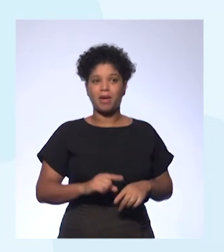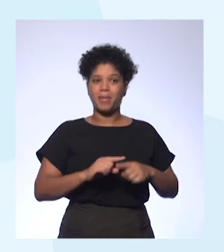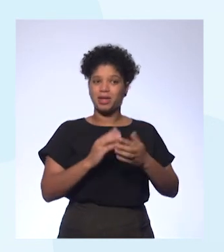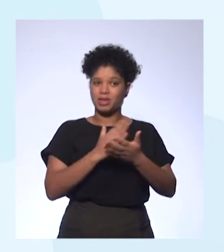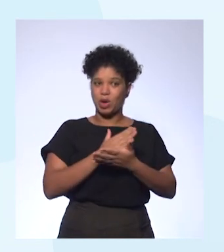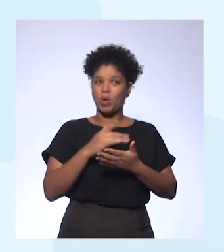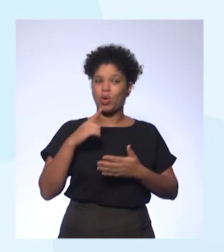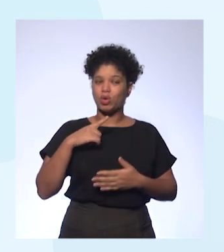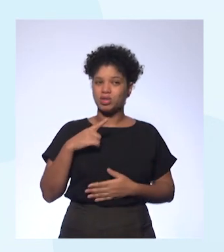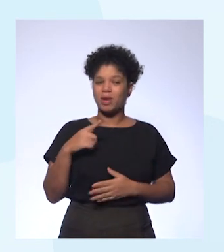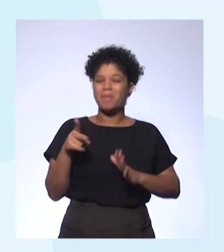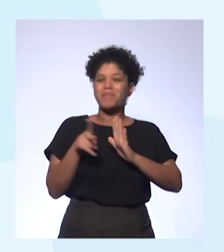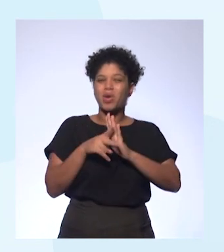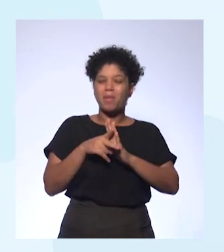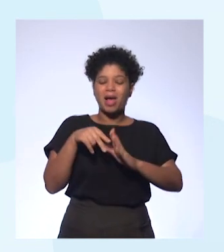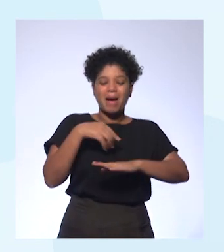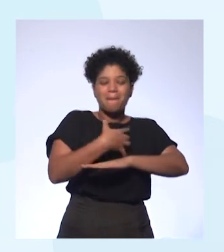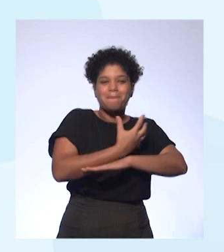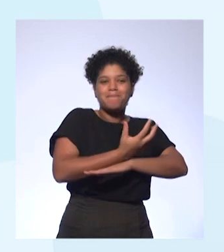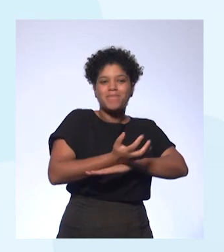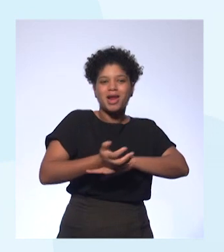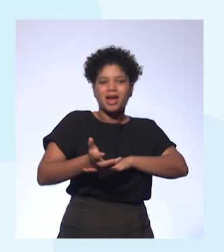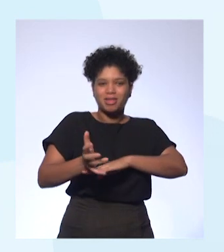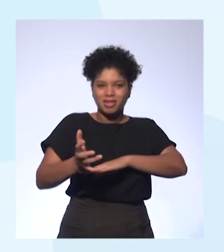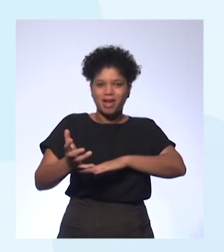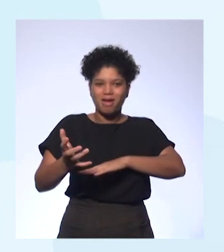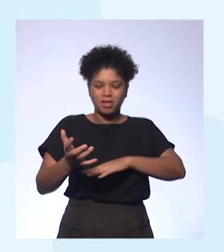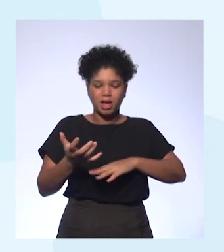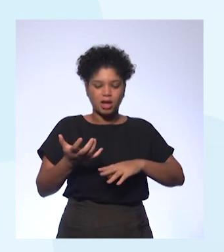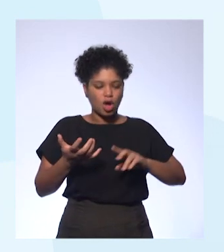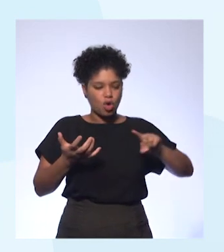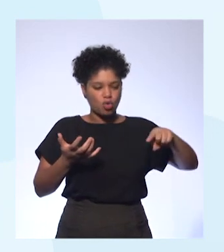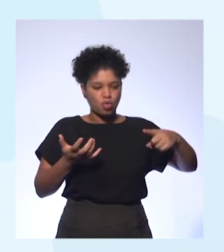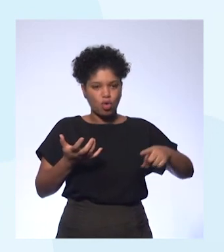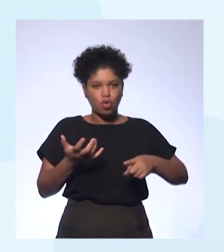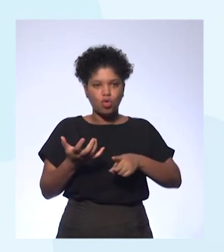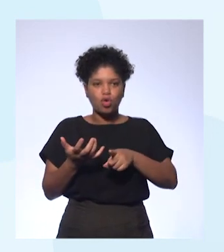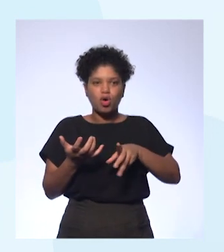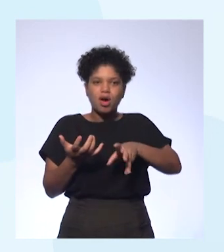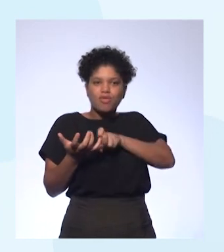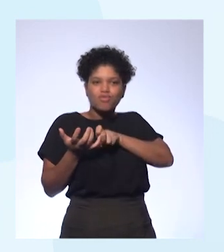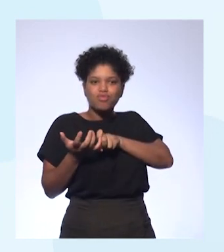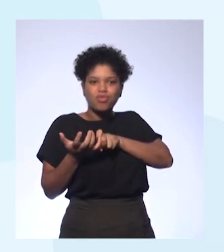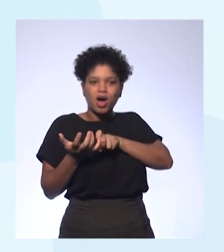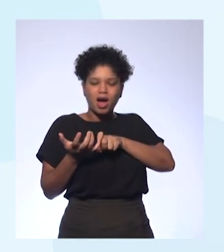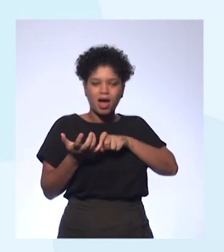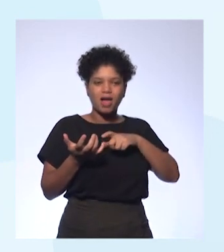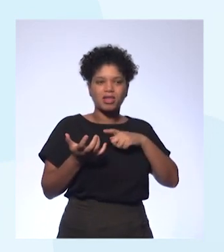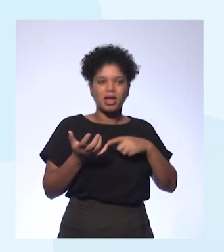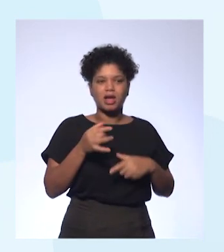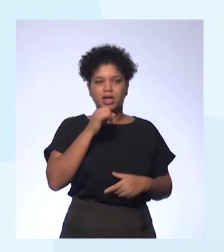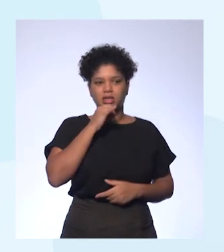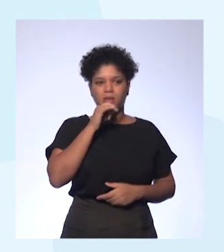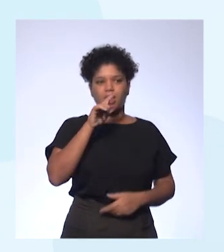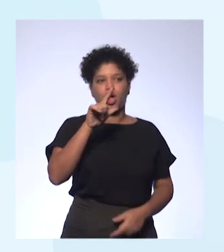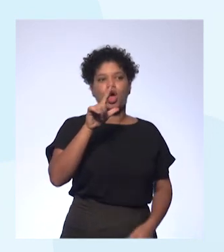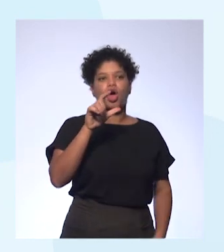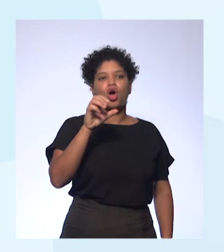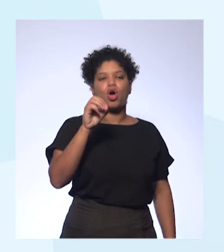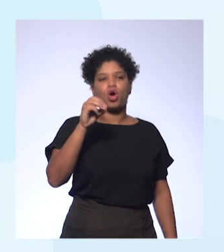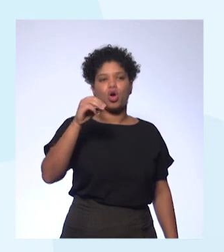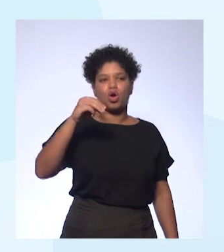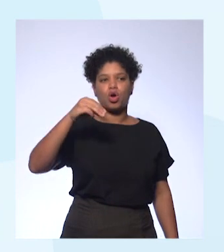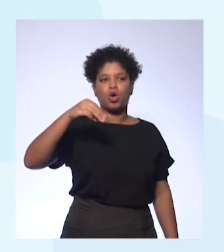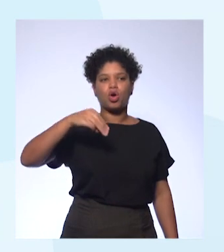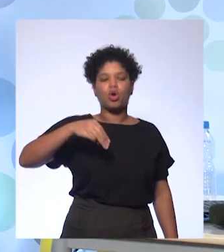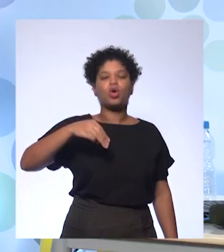parasitas, tá? De plantas, de animais, como, por exemplo, aí a gente consegue observar a lombriga, a filária